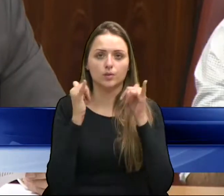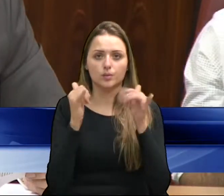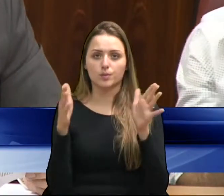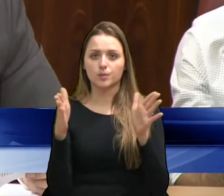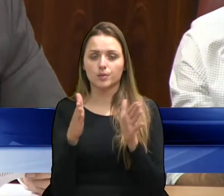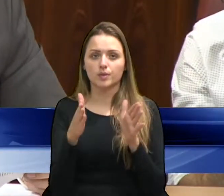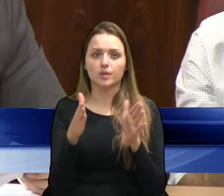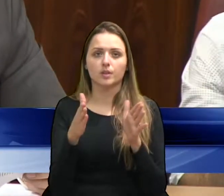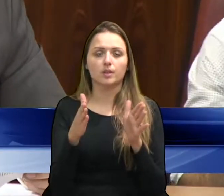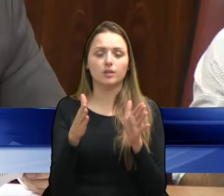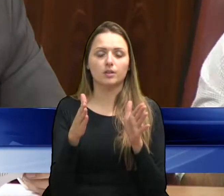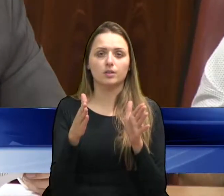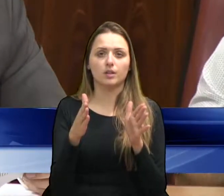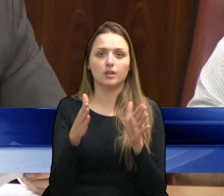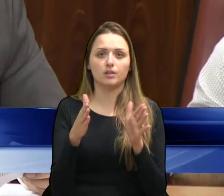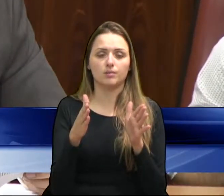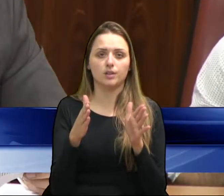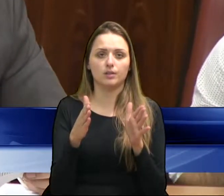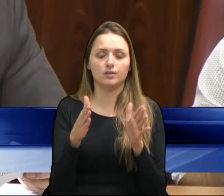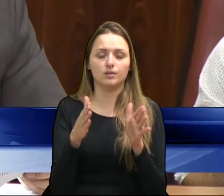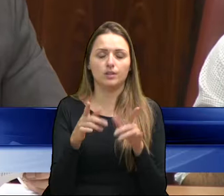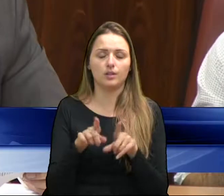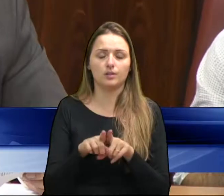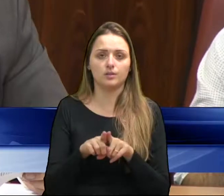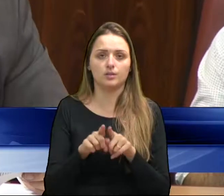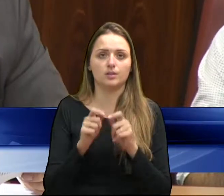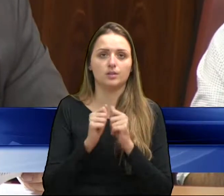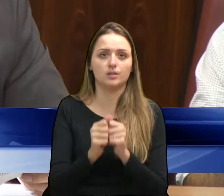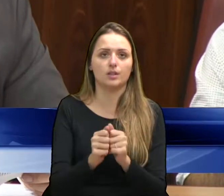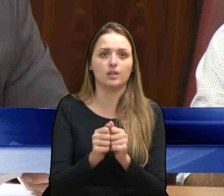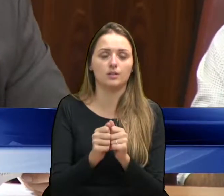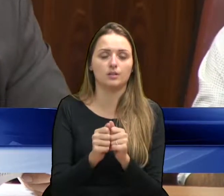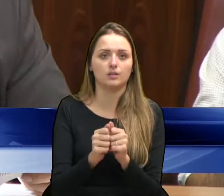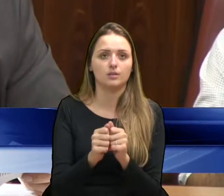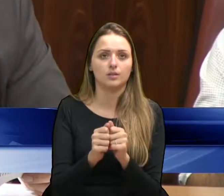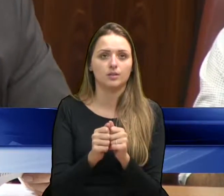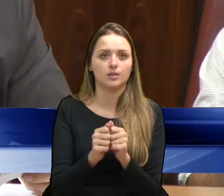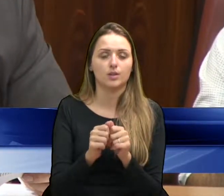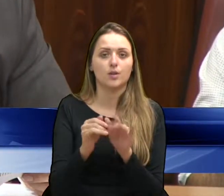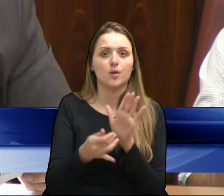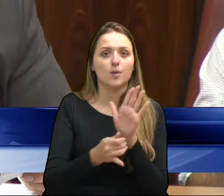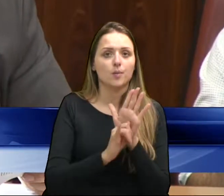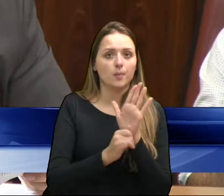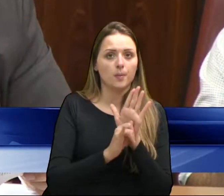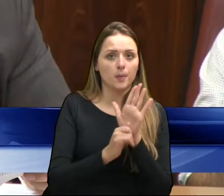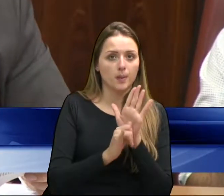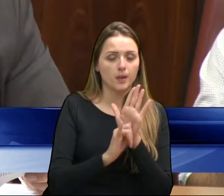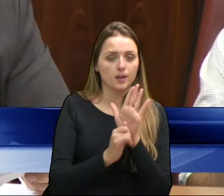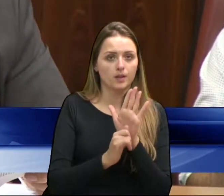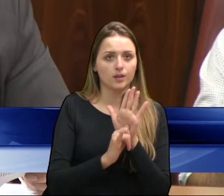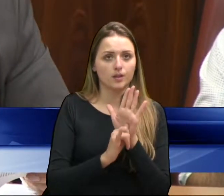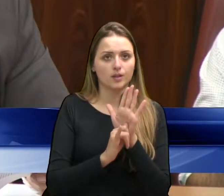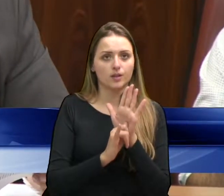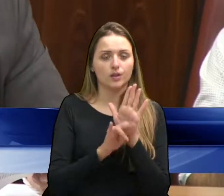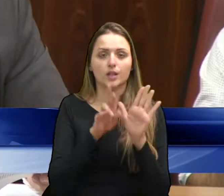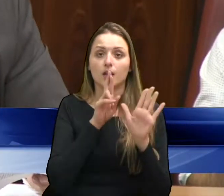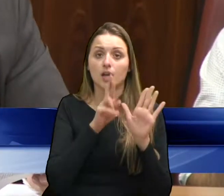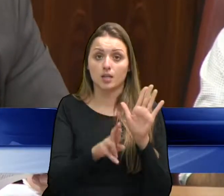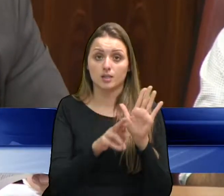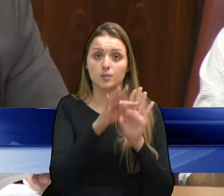né, e por decisão judicial ele já tinha sido considerado nulo o edital à época, então ele